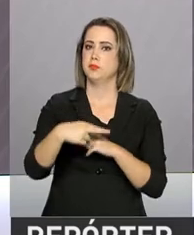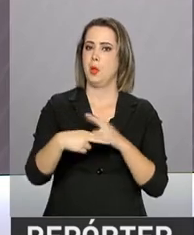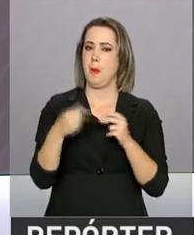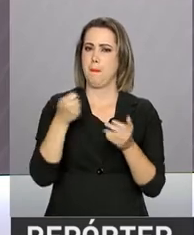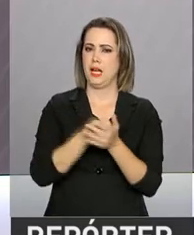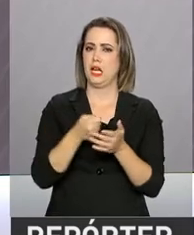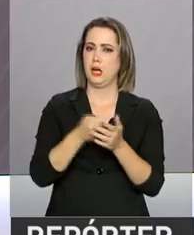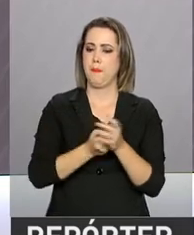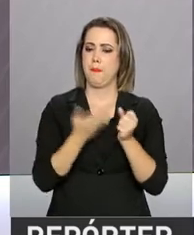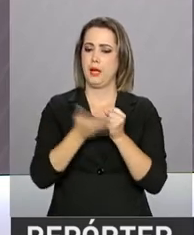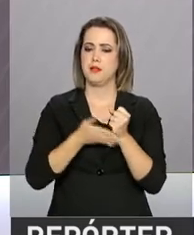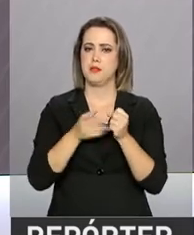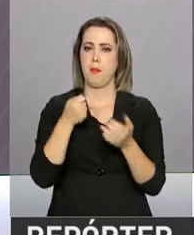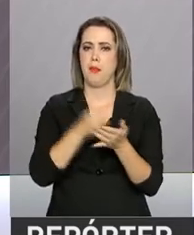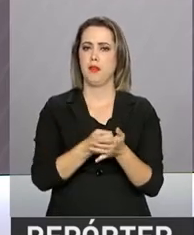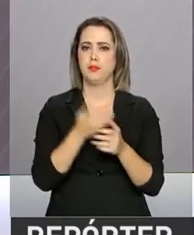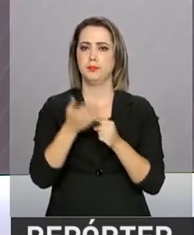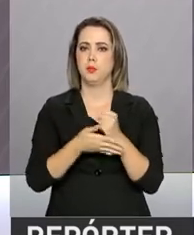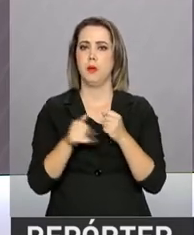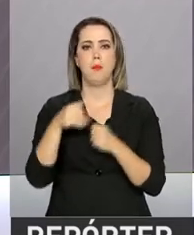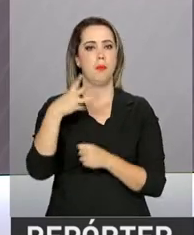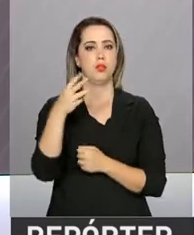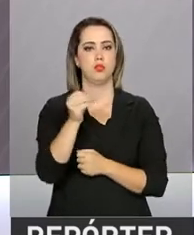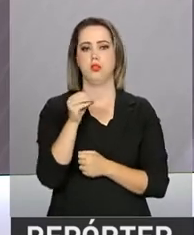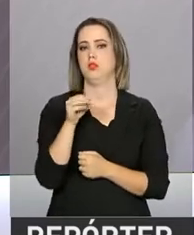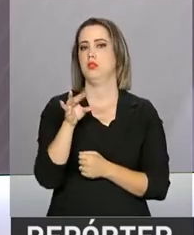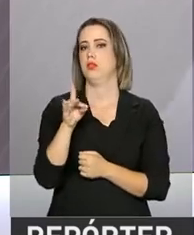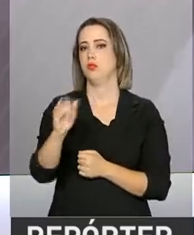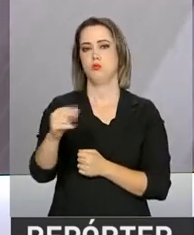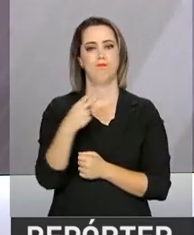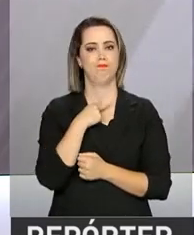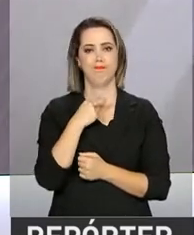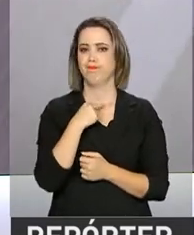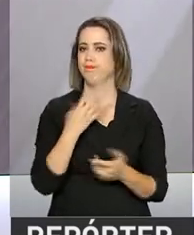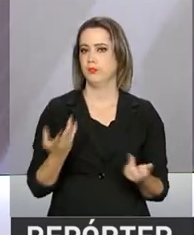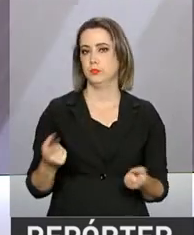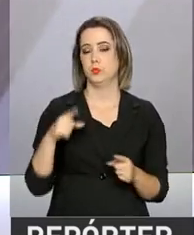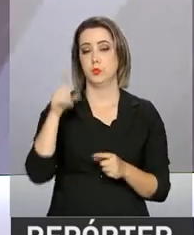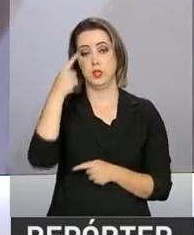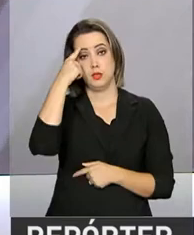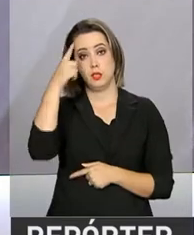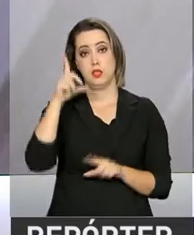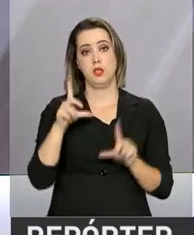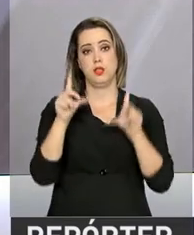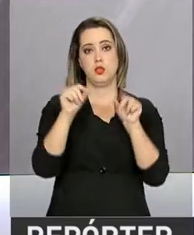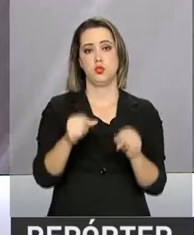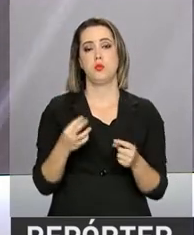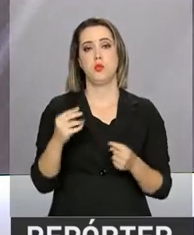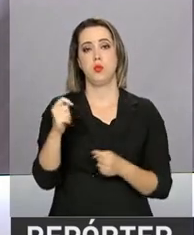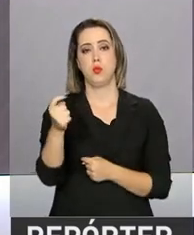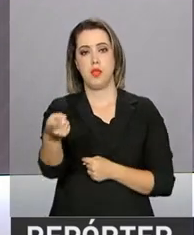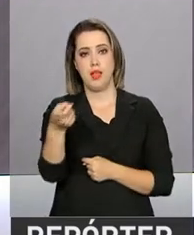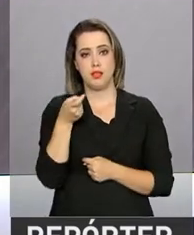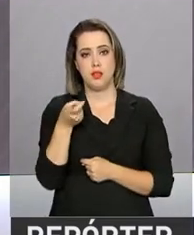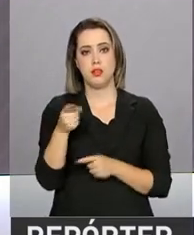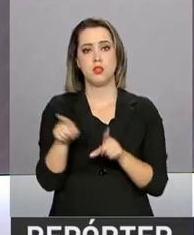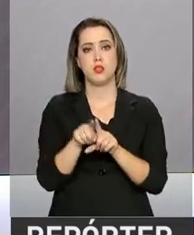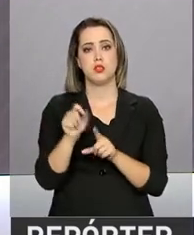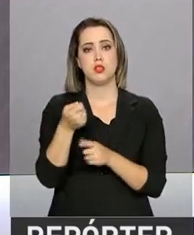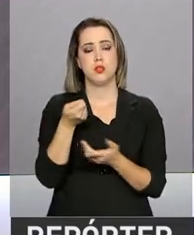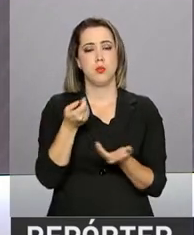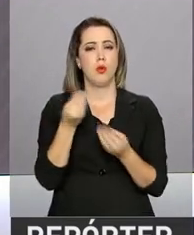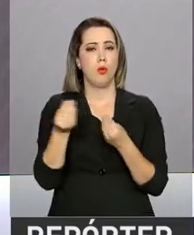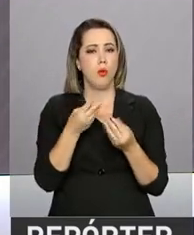por mais de 30 dias a idéia é diminuir as taxas e os custos desse meio de pagamento e com isso o consumidor pode